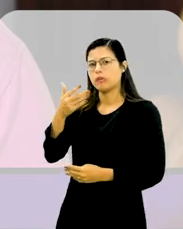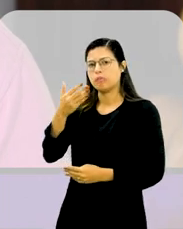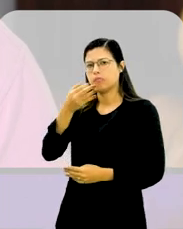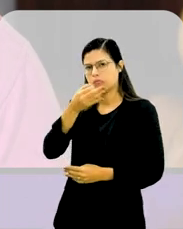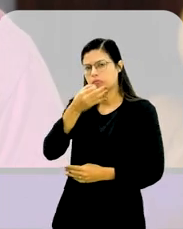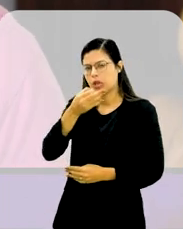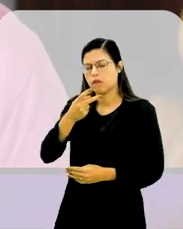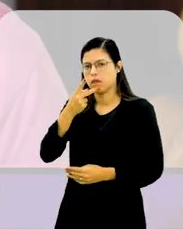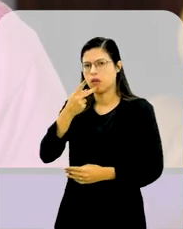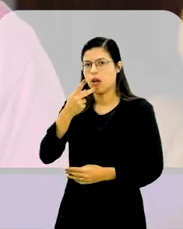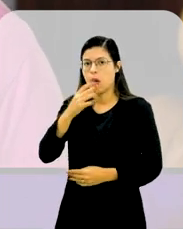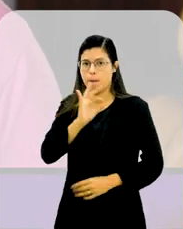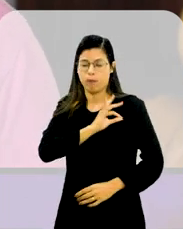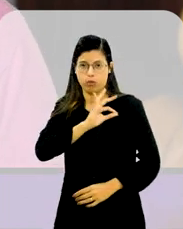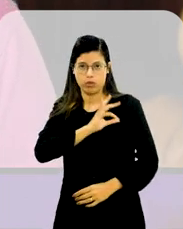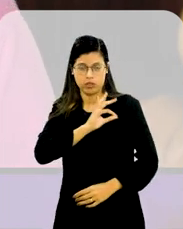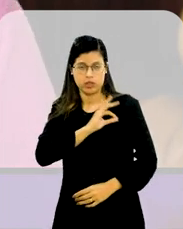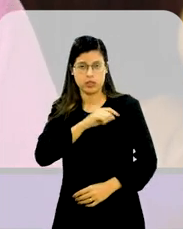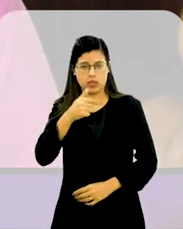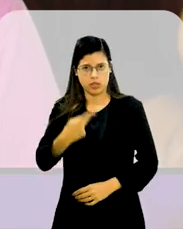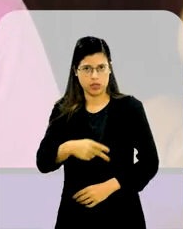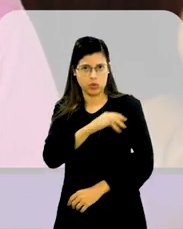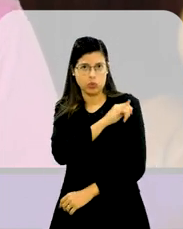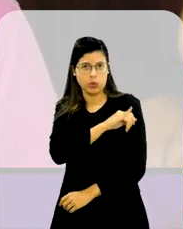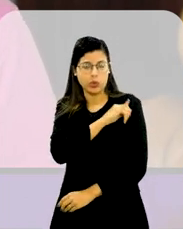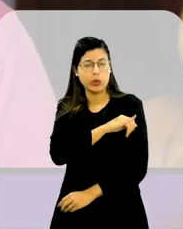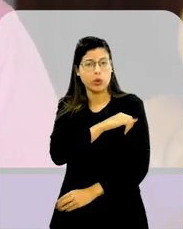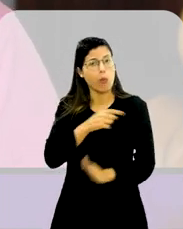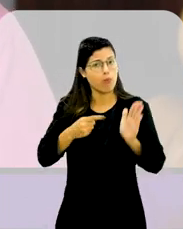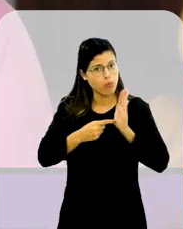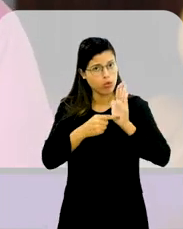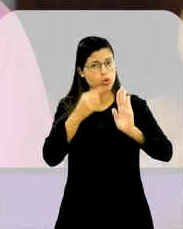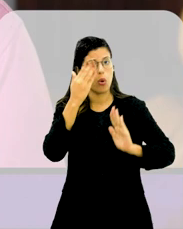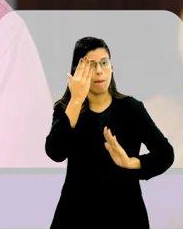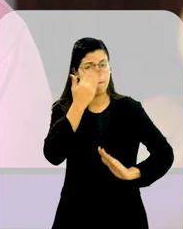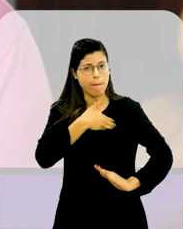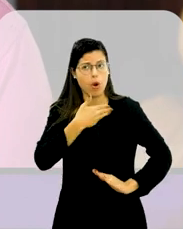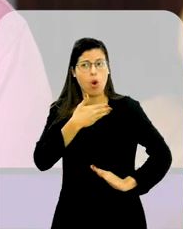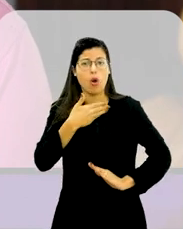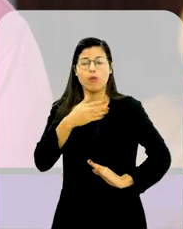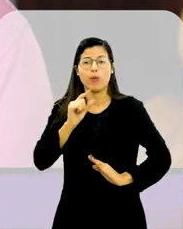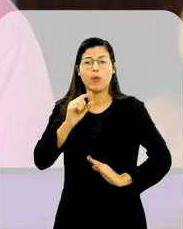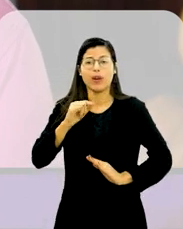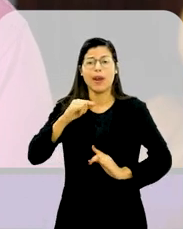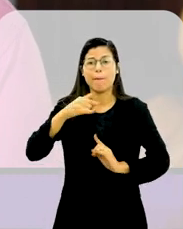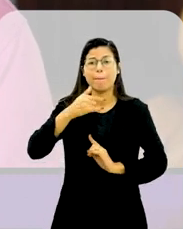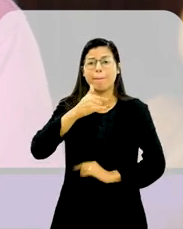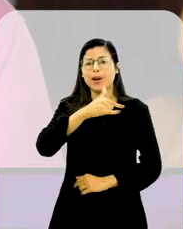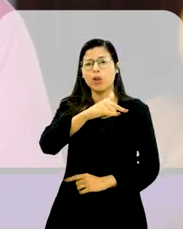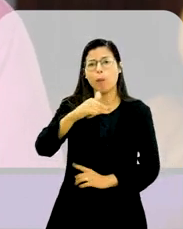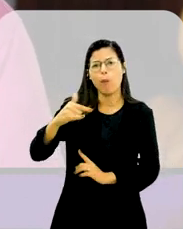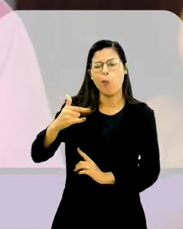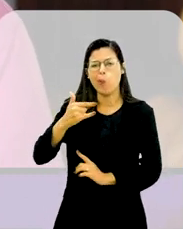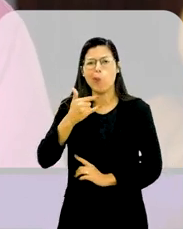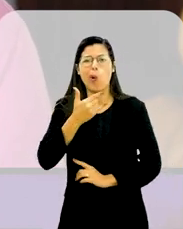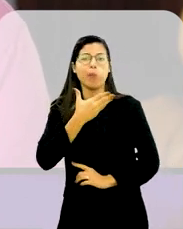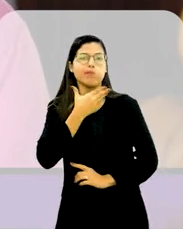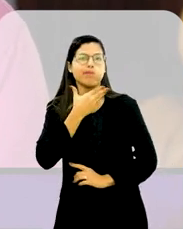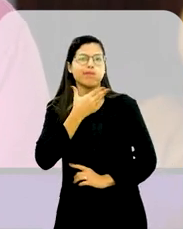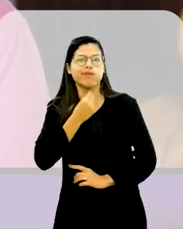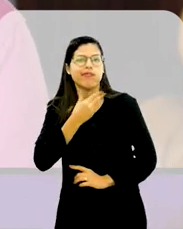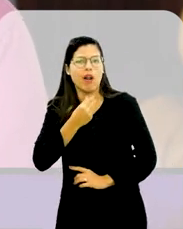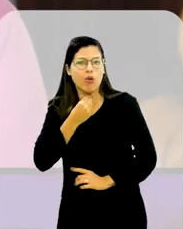depoimento que a polícia civil aqui no Rio de Janeiro apresentou provas né de manipulação de